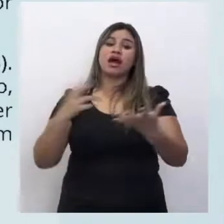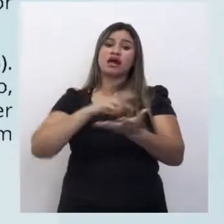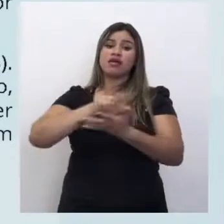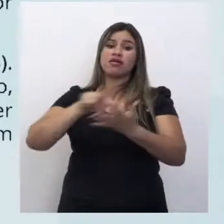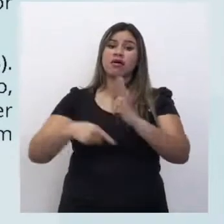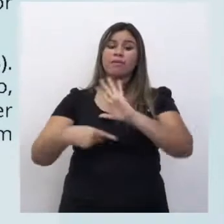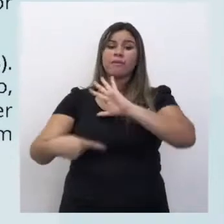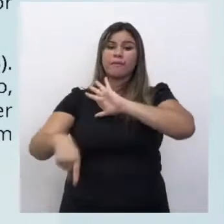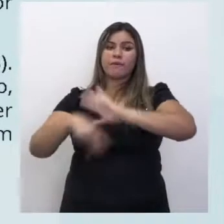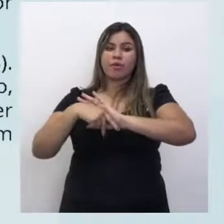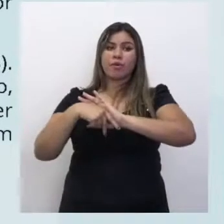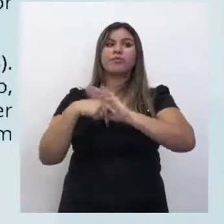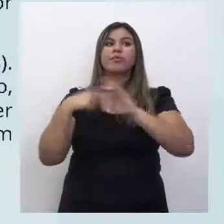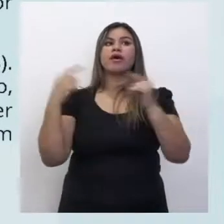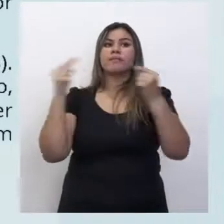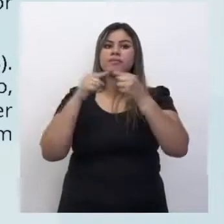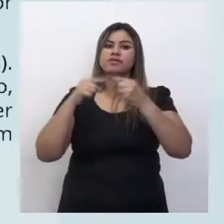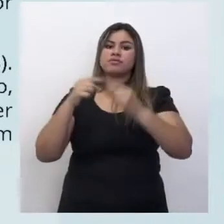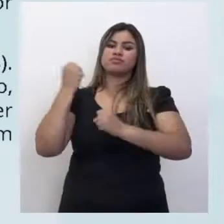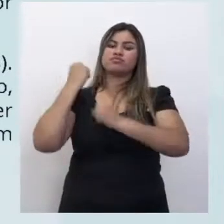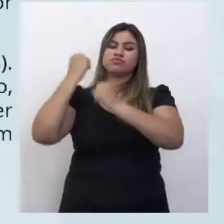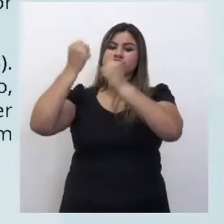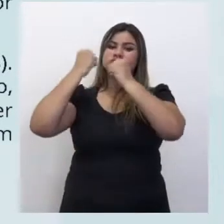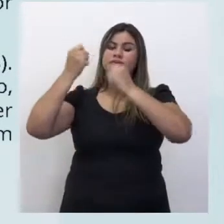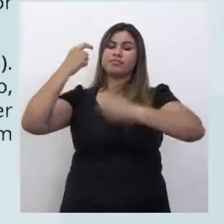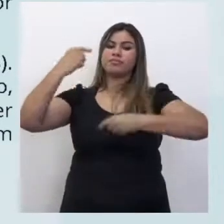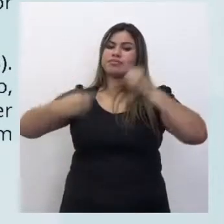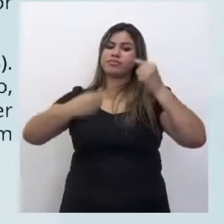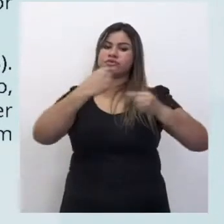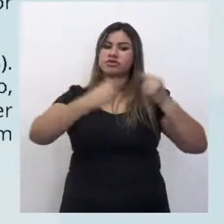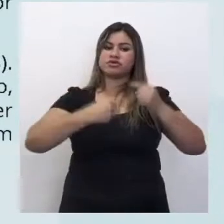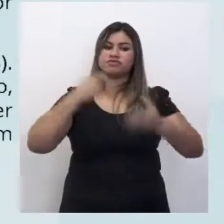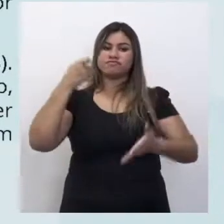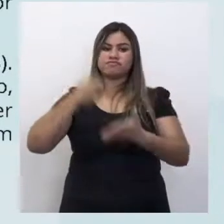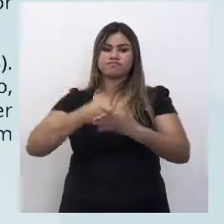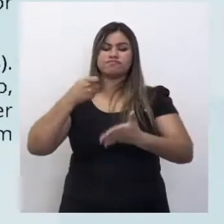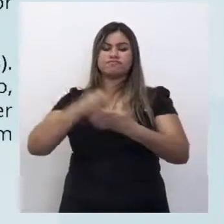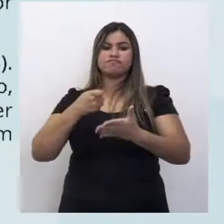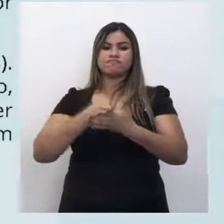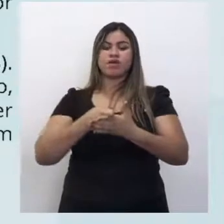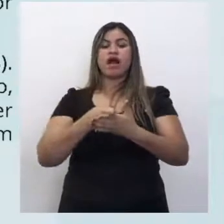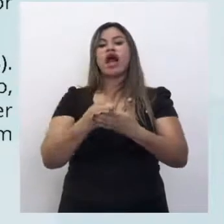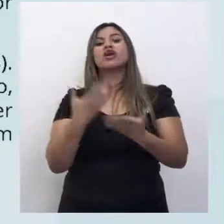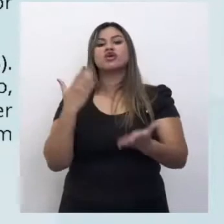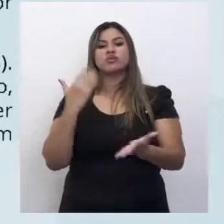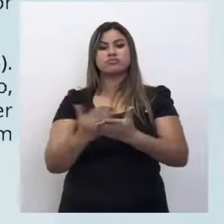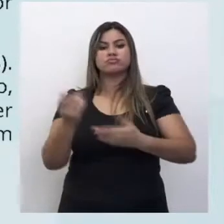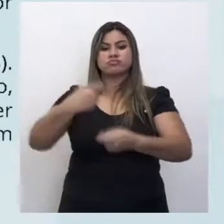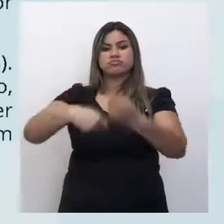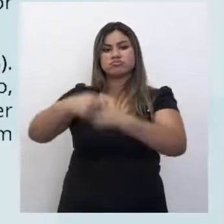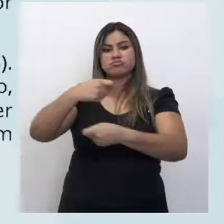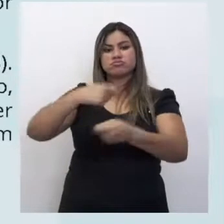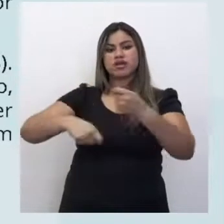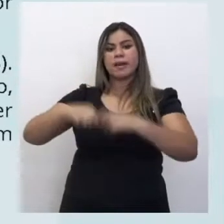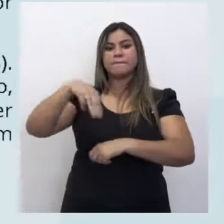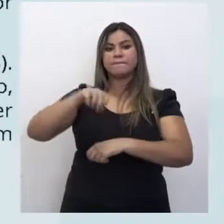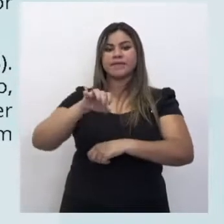do que viria a ser o poder político absolutista e a economia mercantilista começa a se desenhar na França, ou